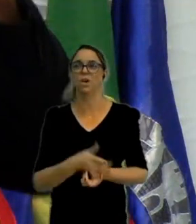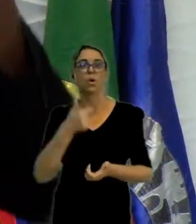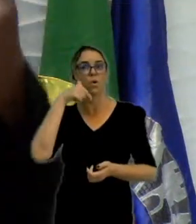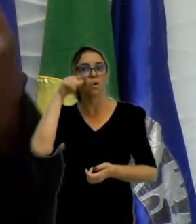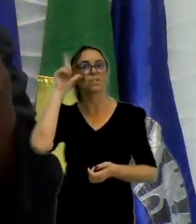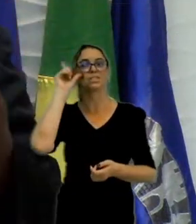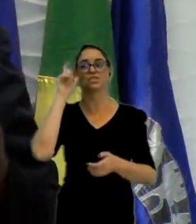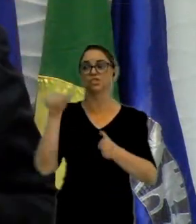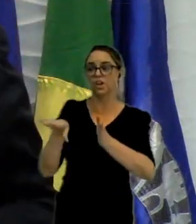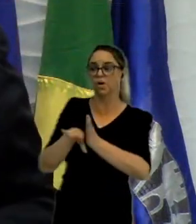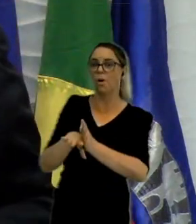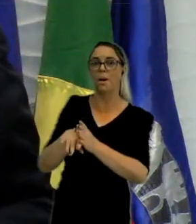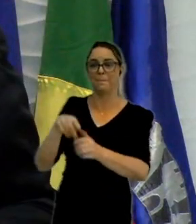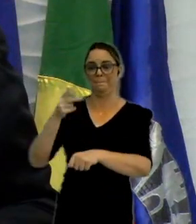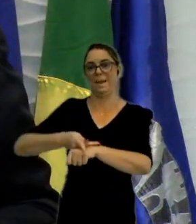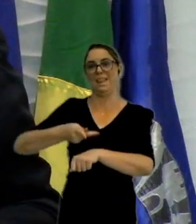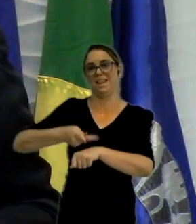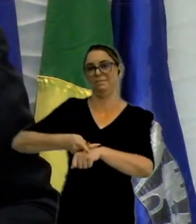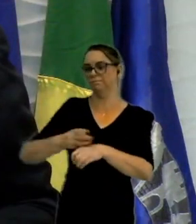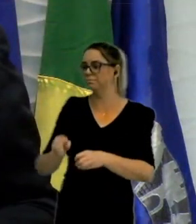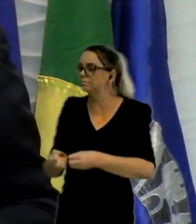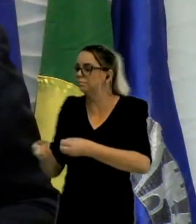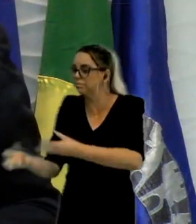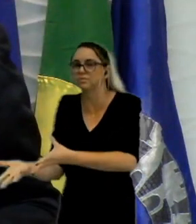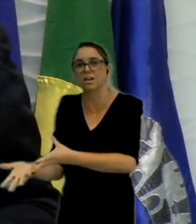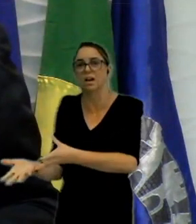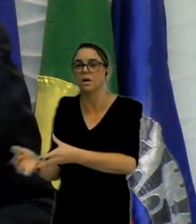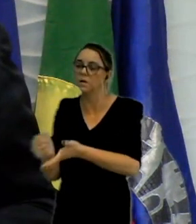foi que chegou uma carrada de pedra.